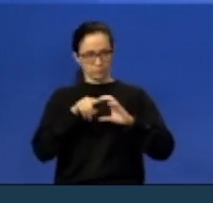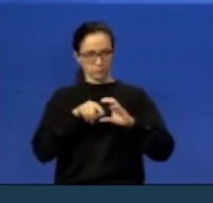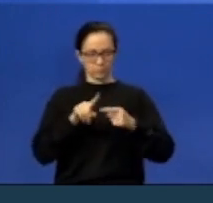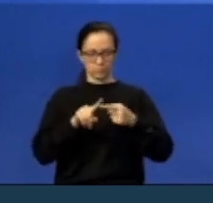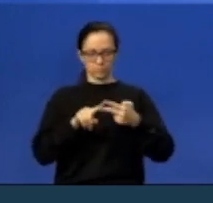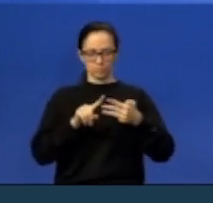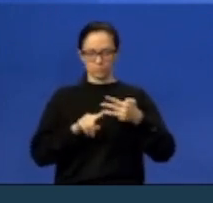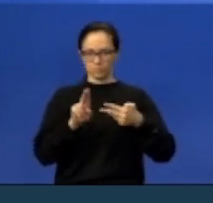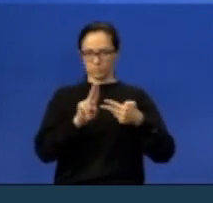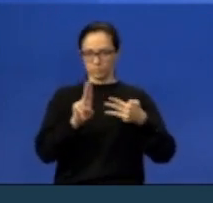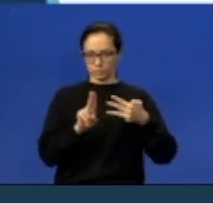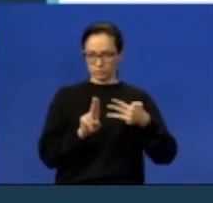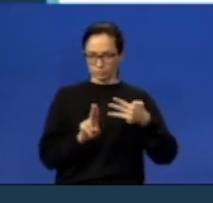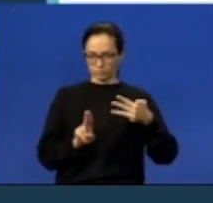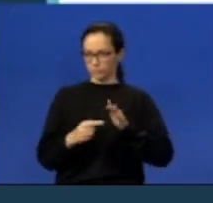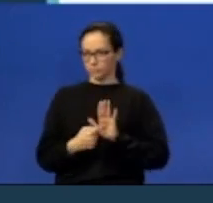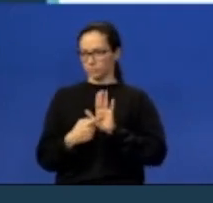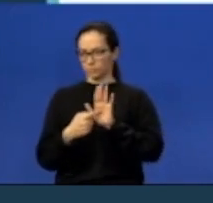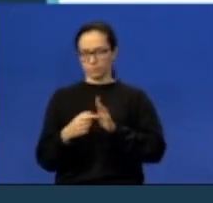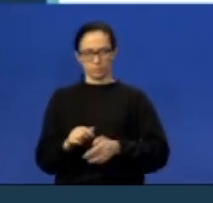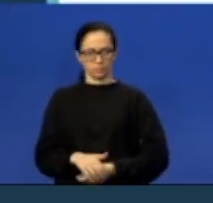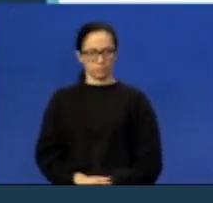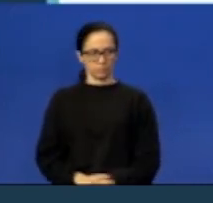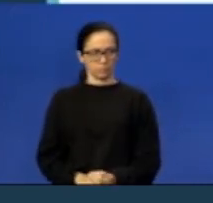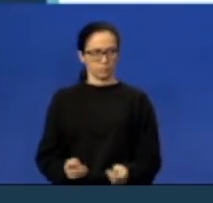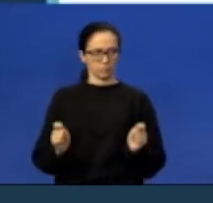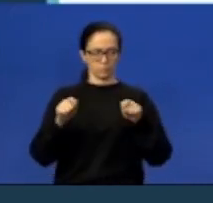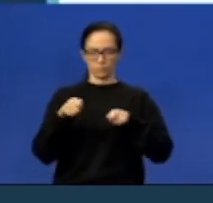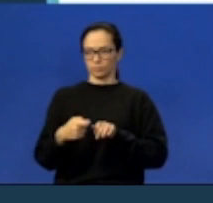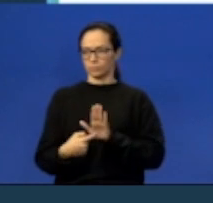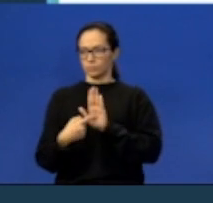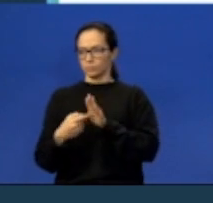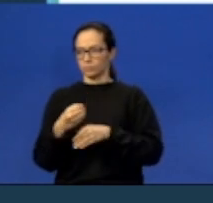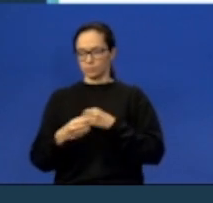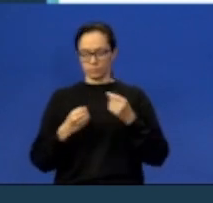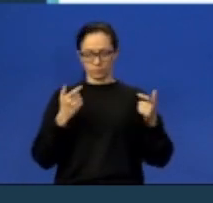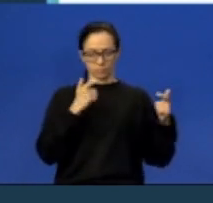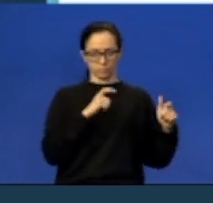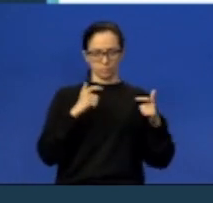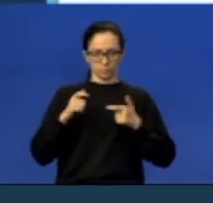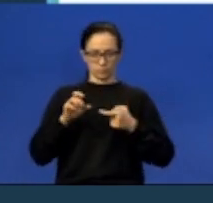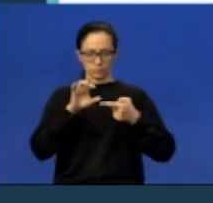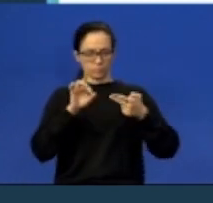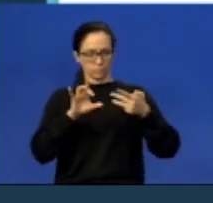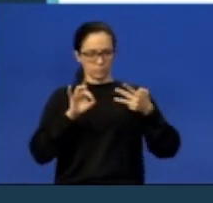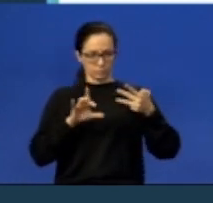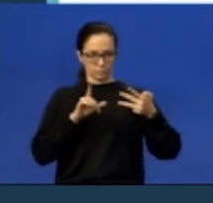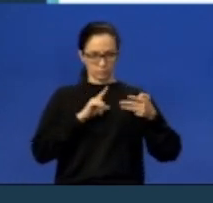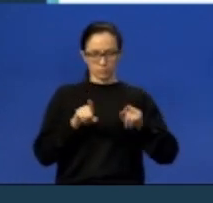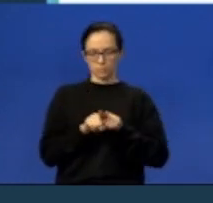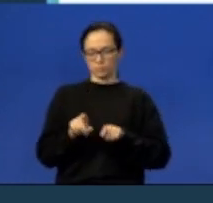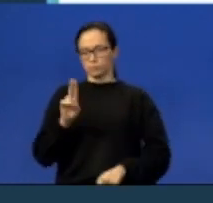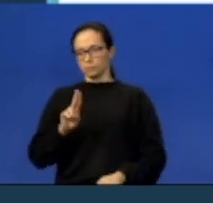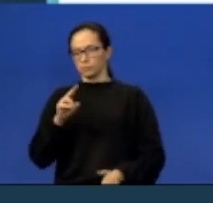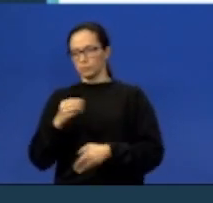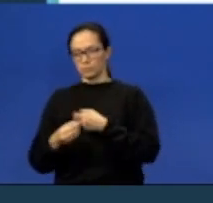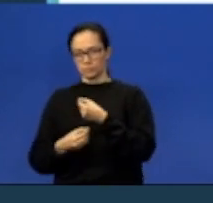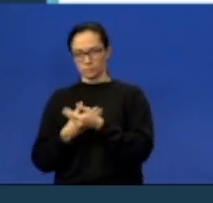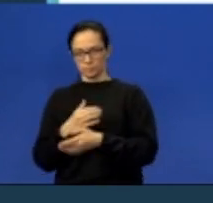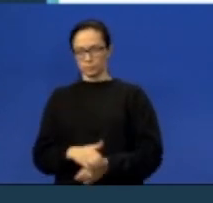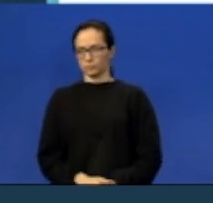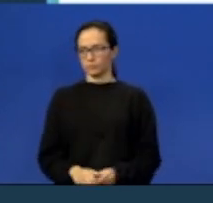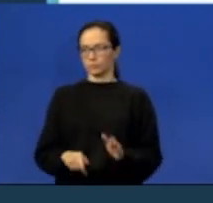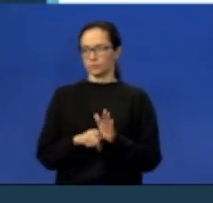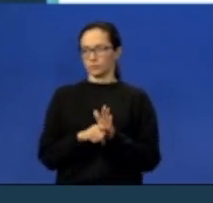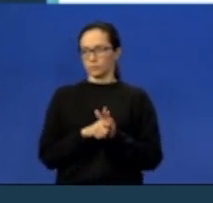osteócitos. Nesse slide, a gente vai mostrar para vocês um pouquinho sobre a localização e a função. Os osteoblastos eles estão localizados